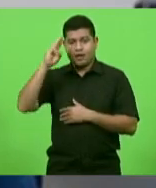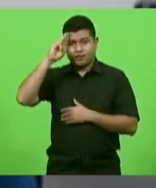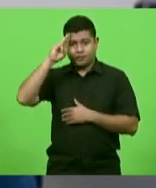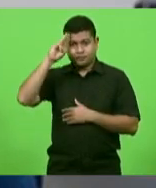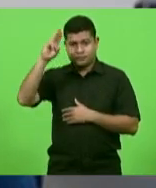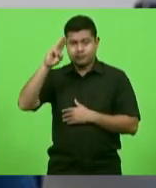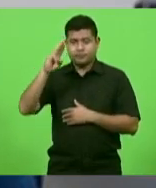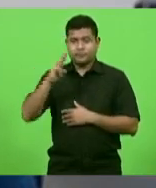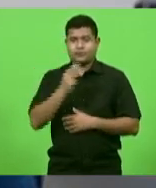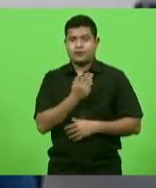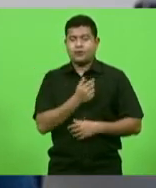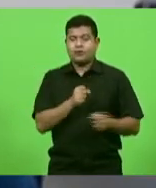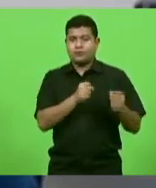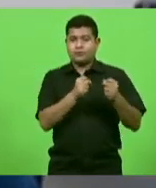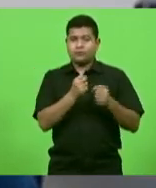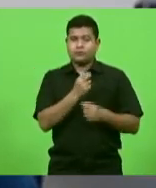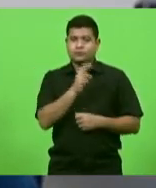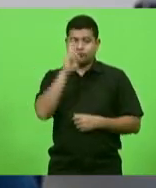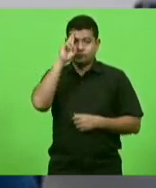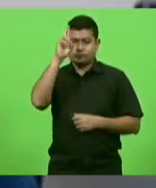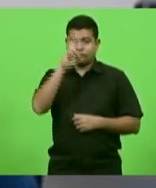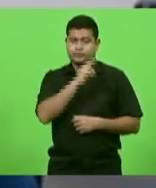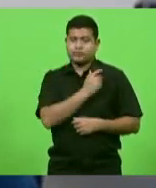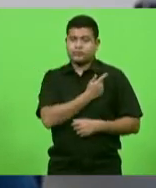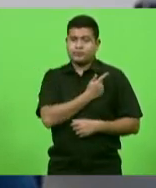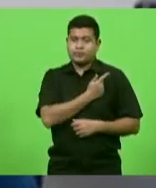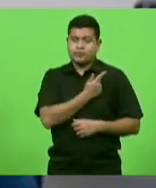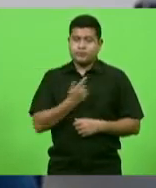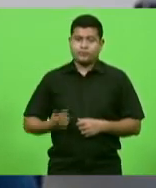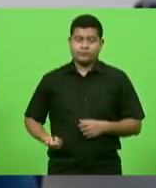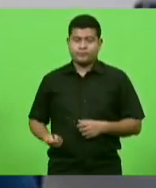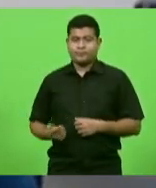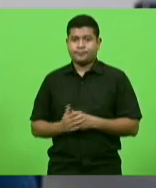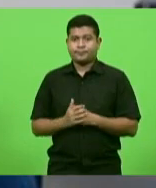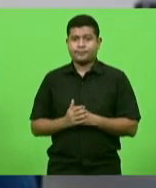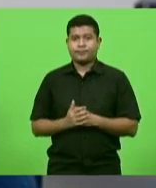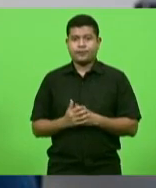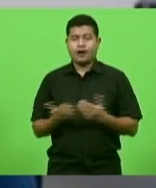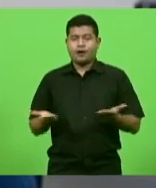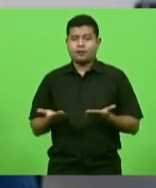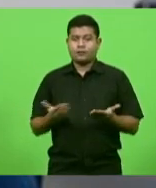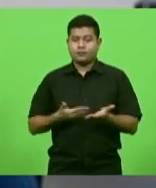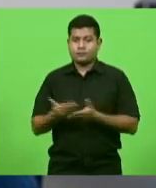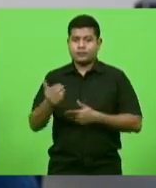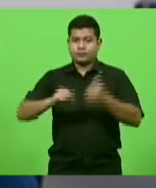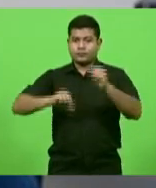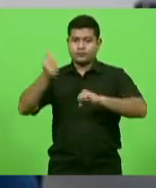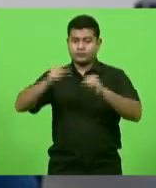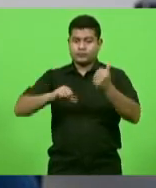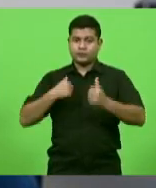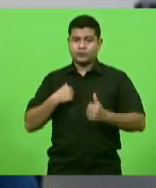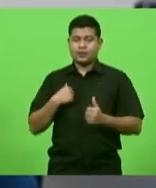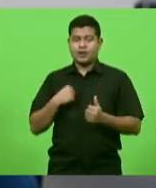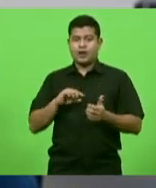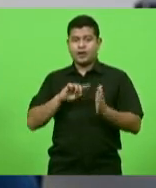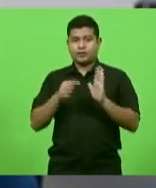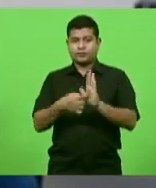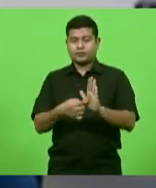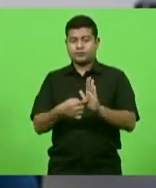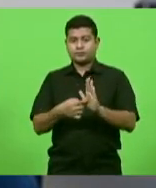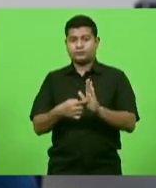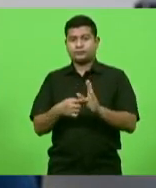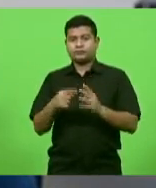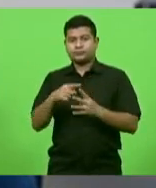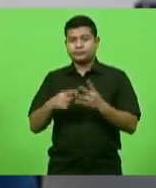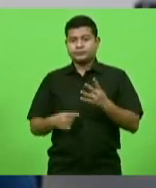estadual e que isso passa analisar os requisitos para admissão da peça acusatória relativamente aos requisitos formais